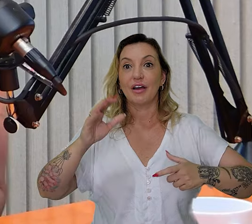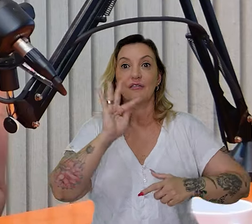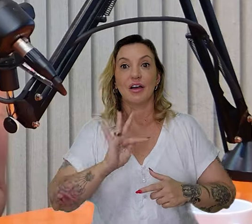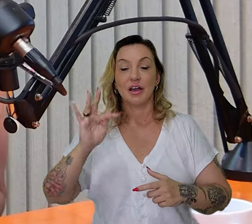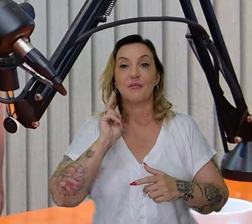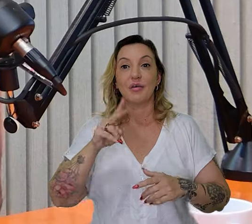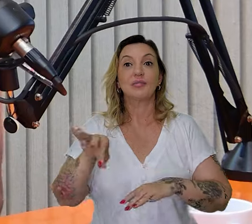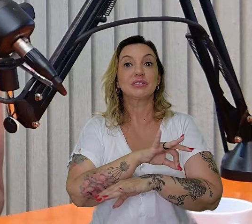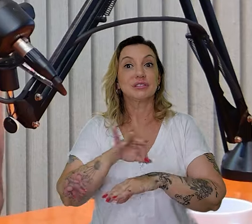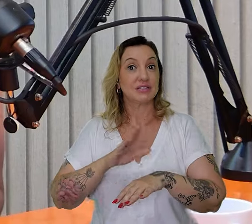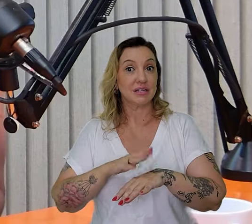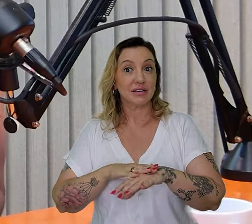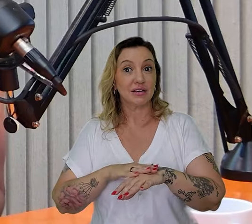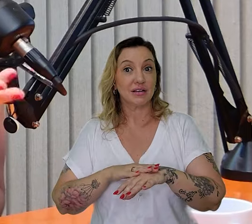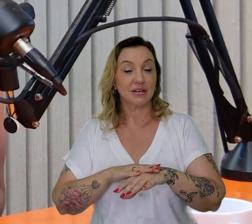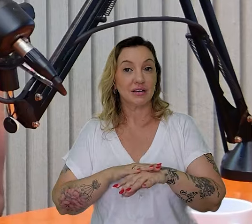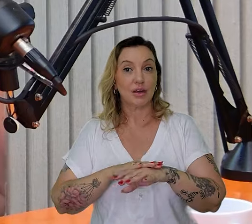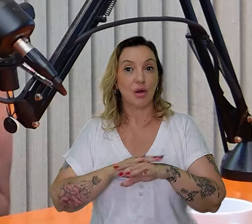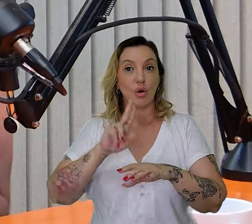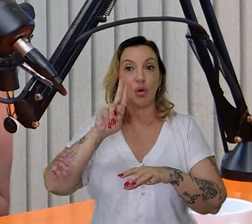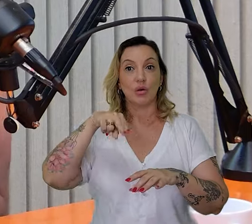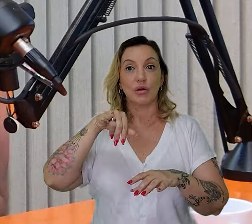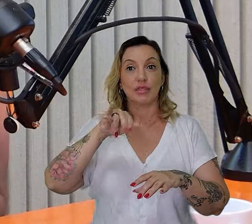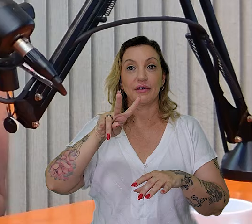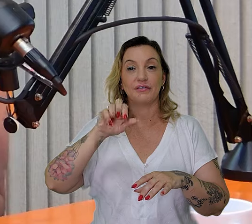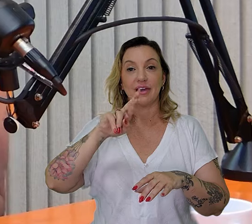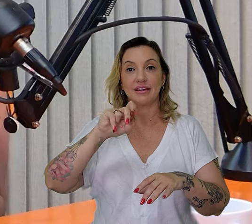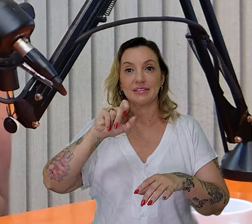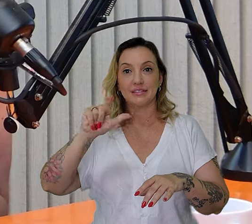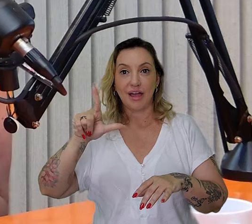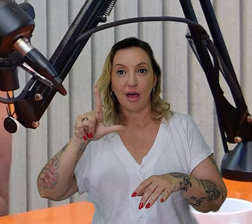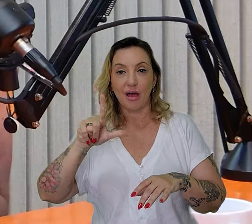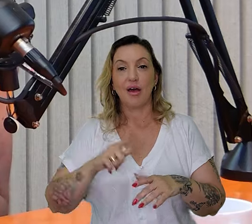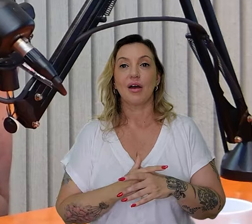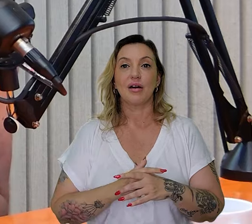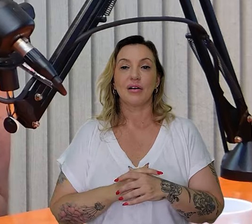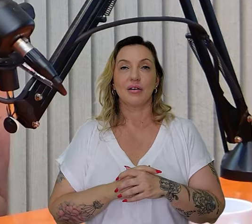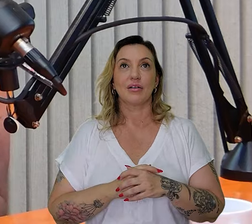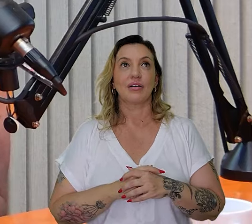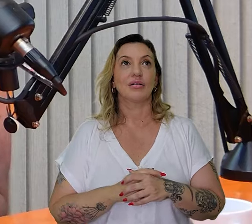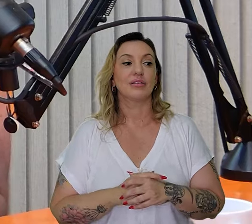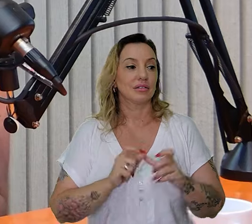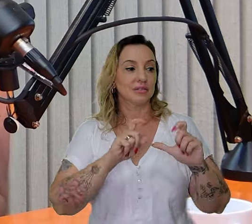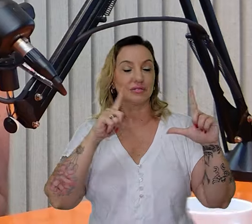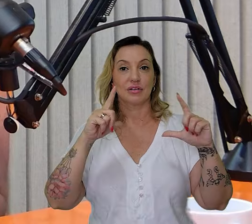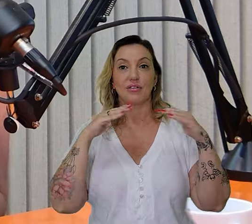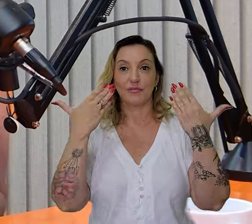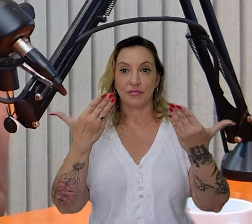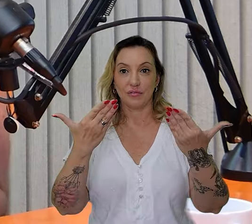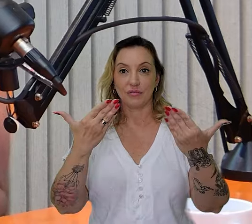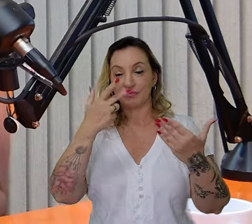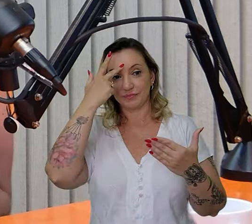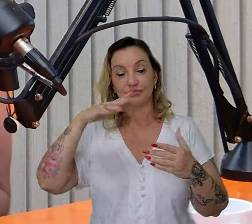Universal então tem essa pegada né o a nossa parte do backlot que são os cenários externos pro pra galera de filme pros alunos de